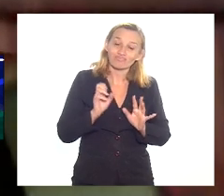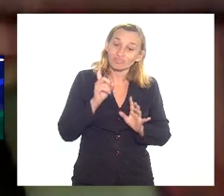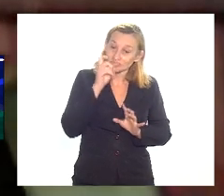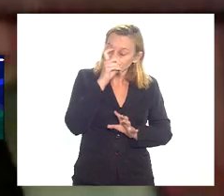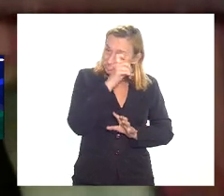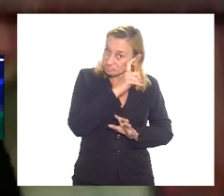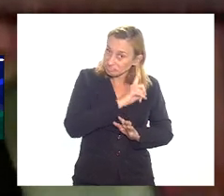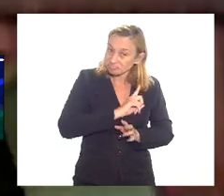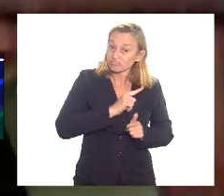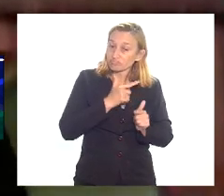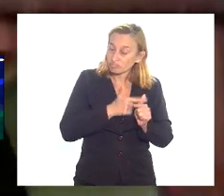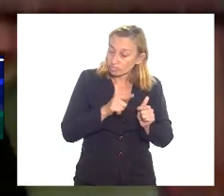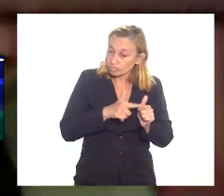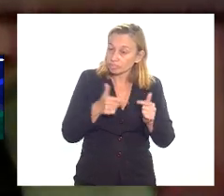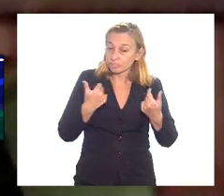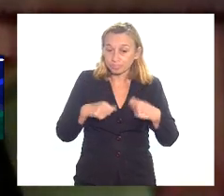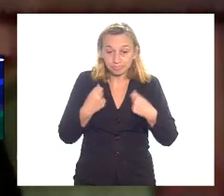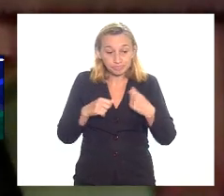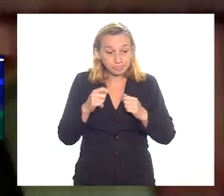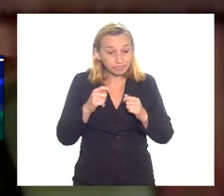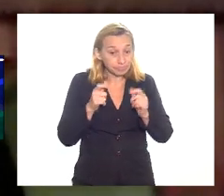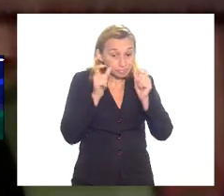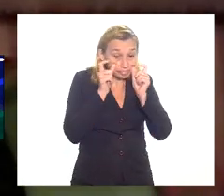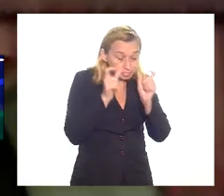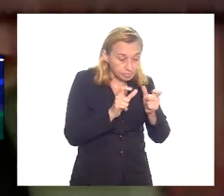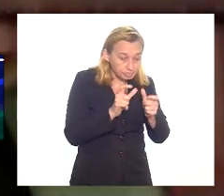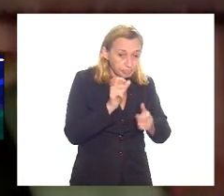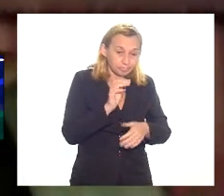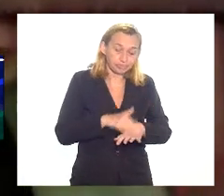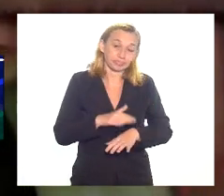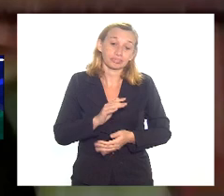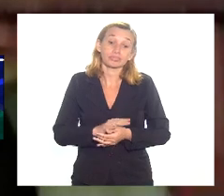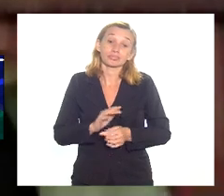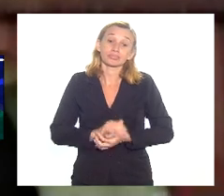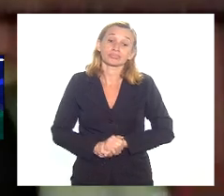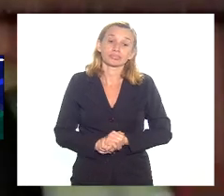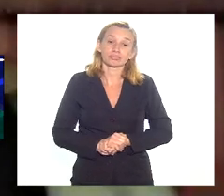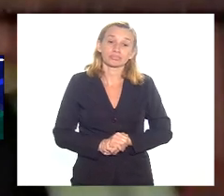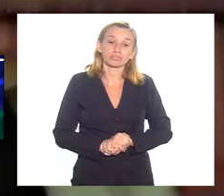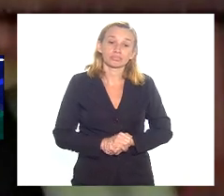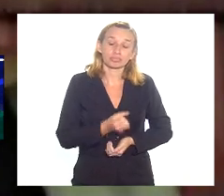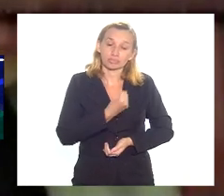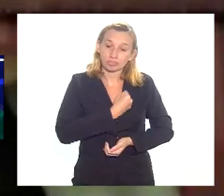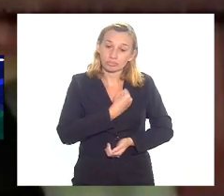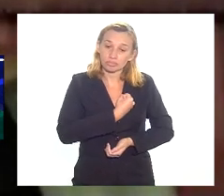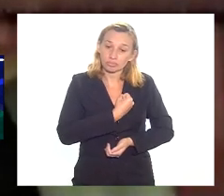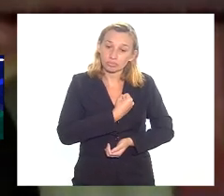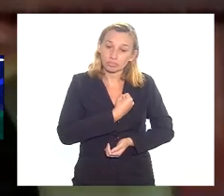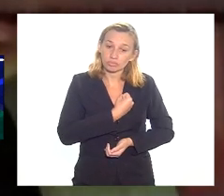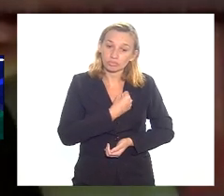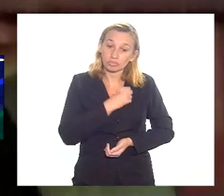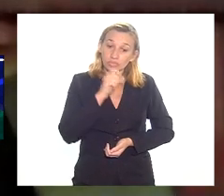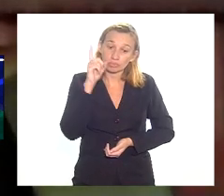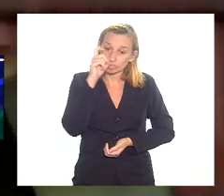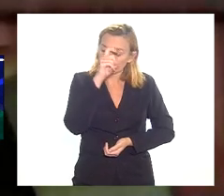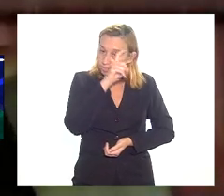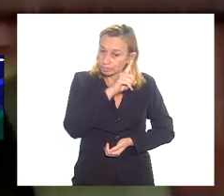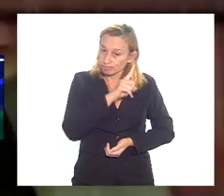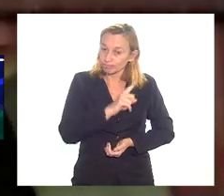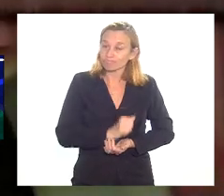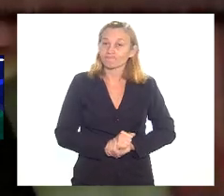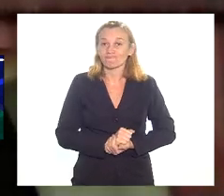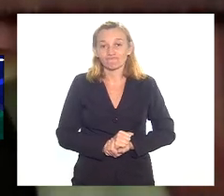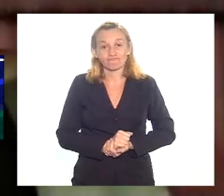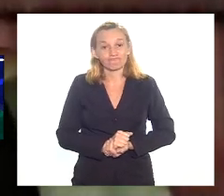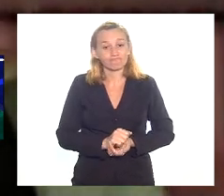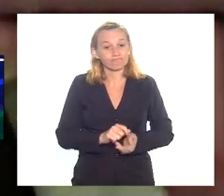problema que a gente precisa se debruçar, mas esses dados, eles são muito difíceis de serem